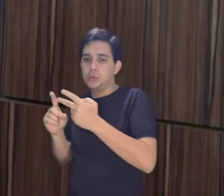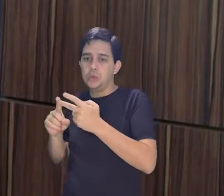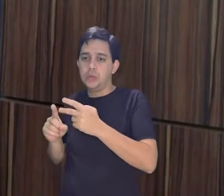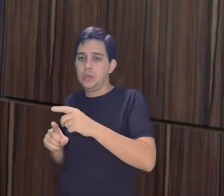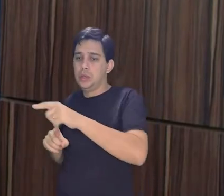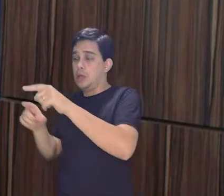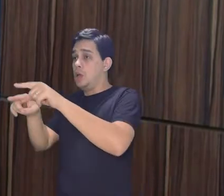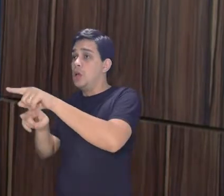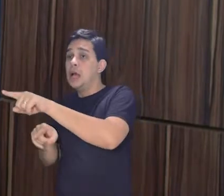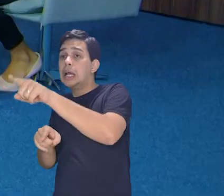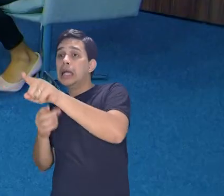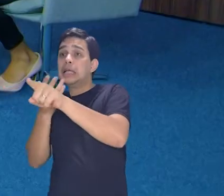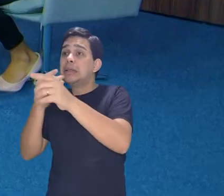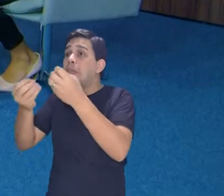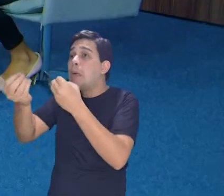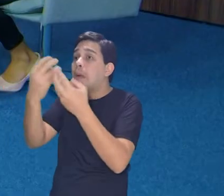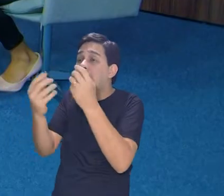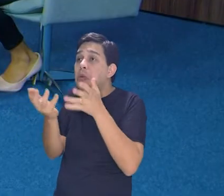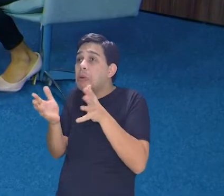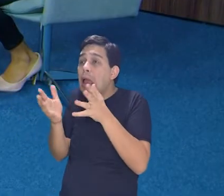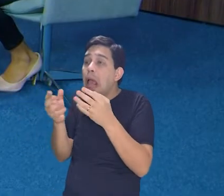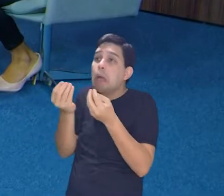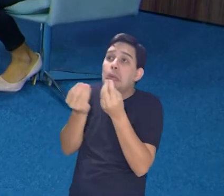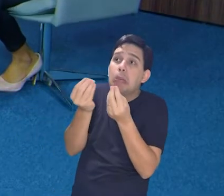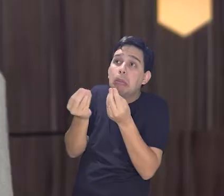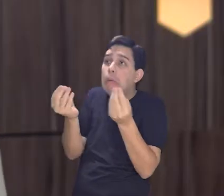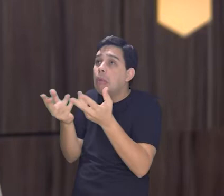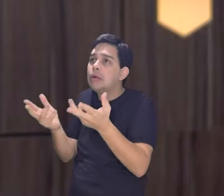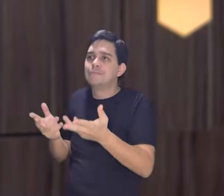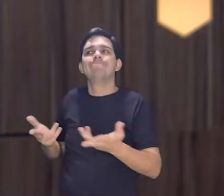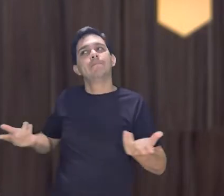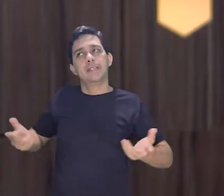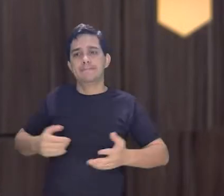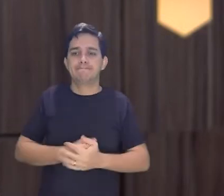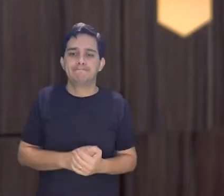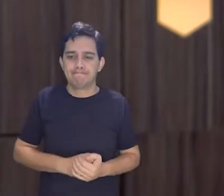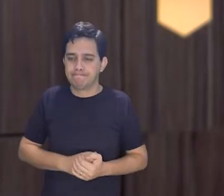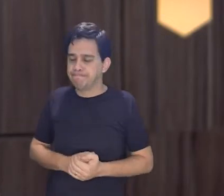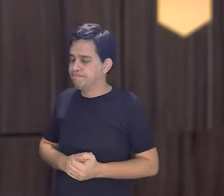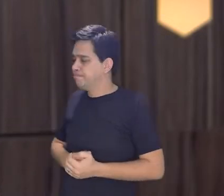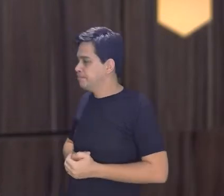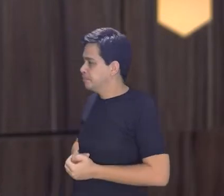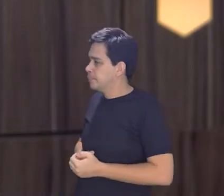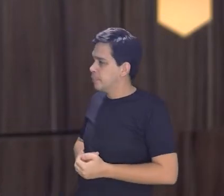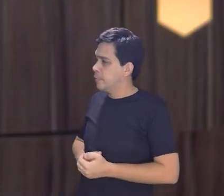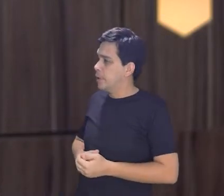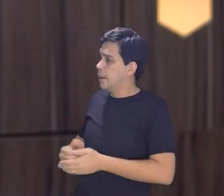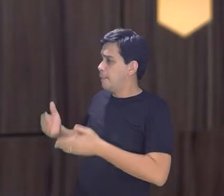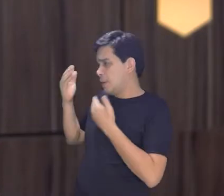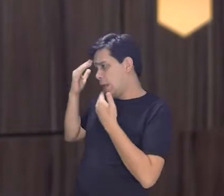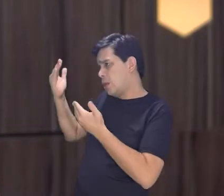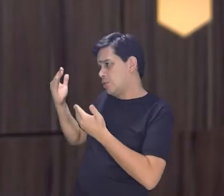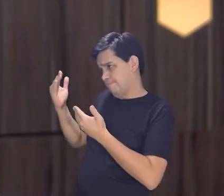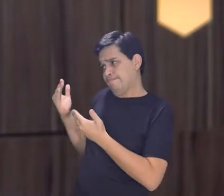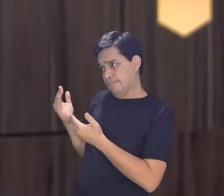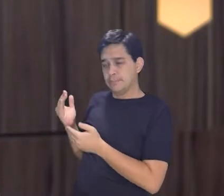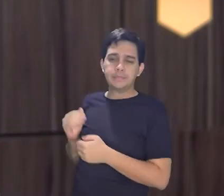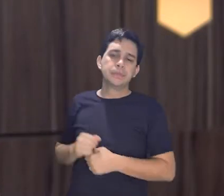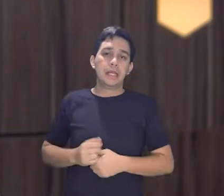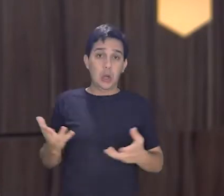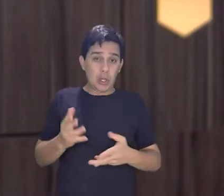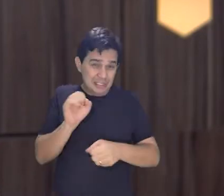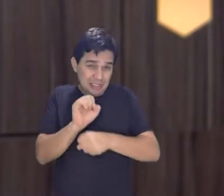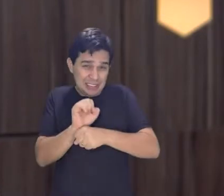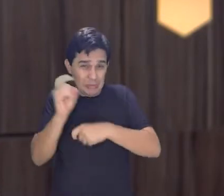numa violação de direito. Obrigada, doutor. Agora nós vamos para um rápido intervalo. Não saia daí, voltamos